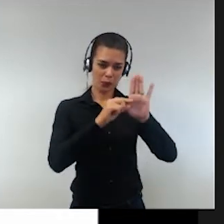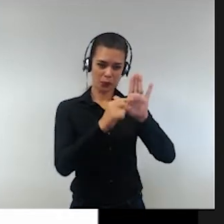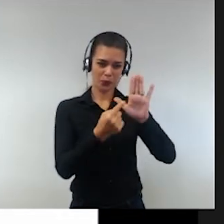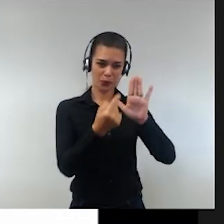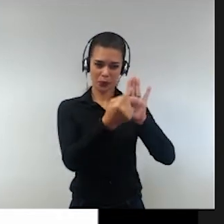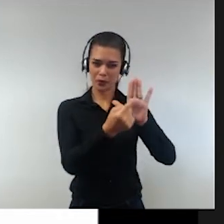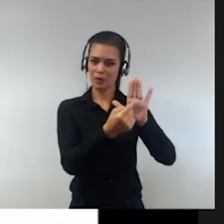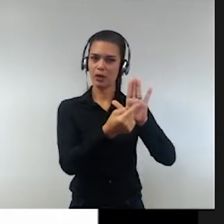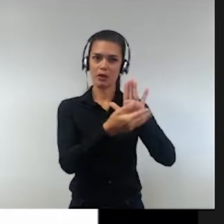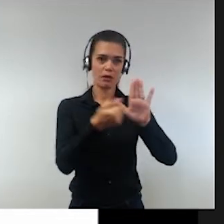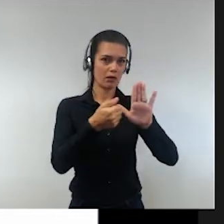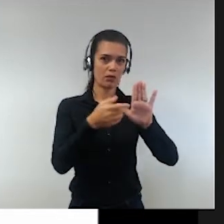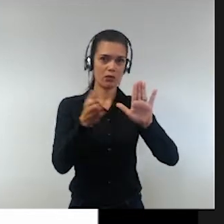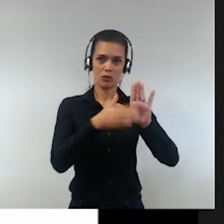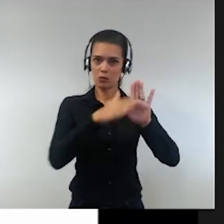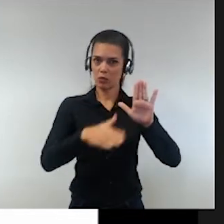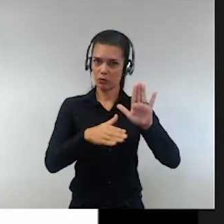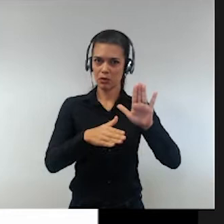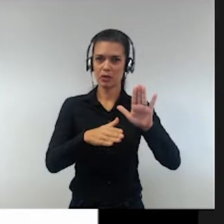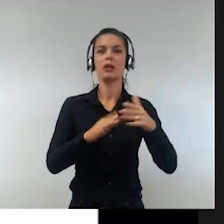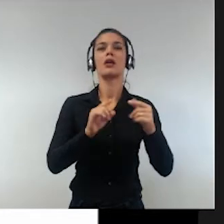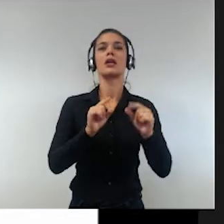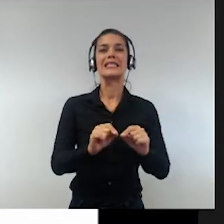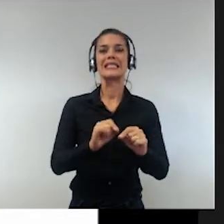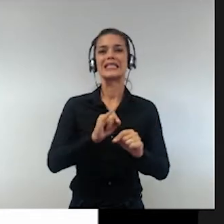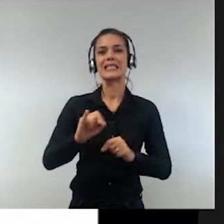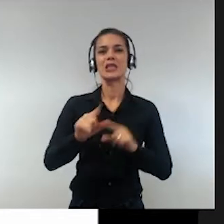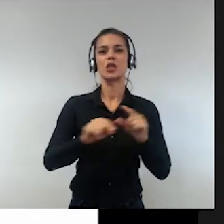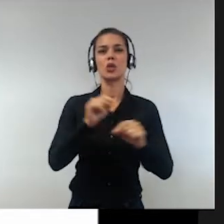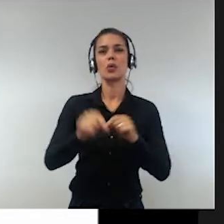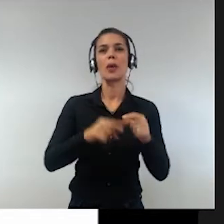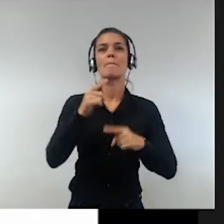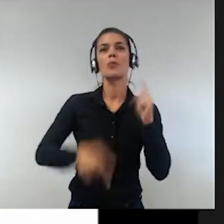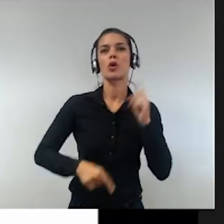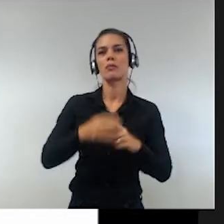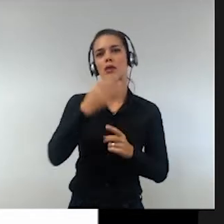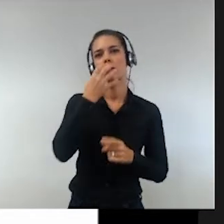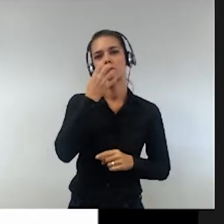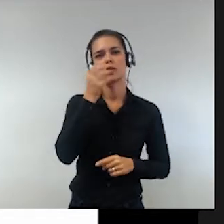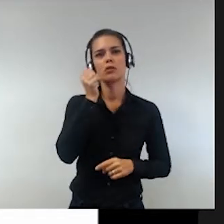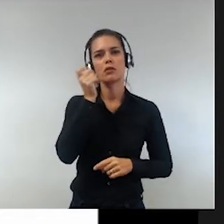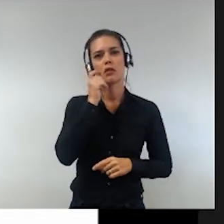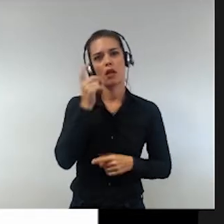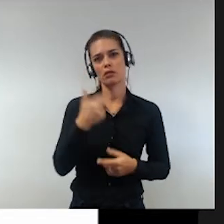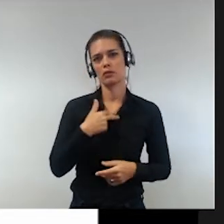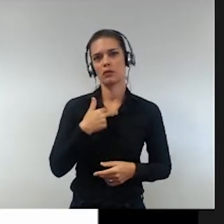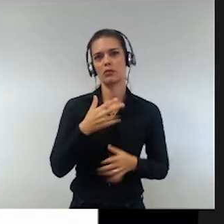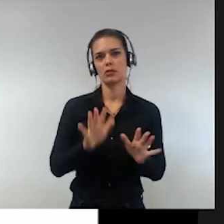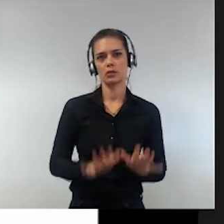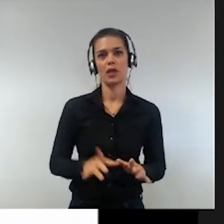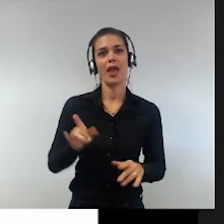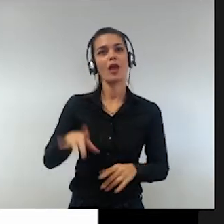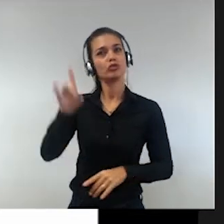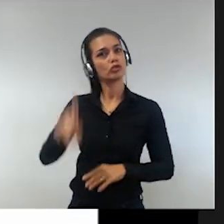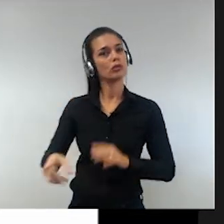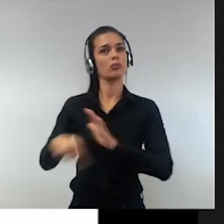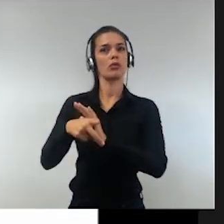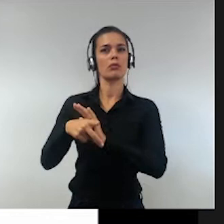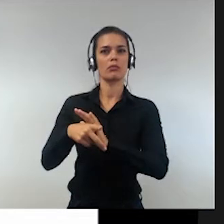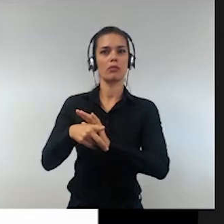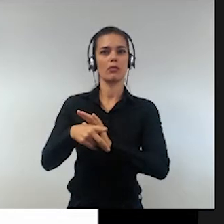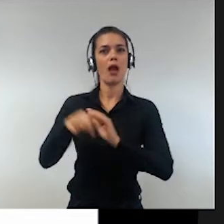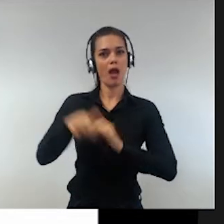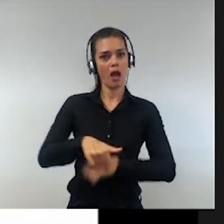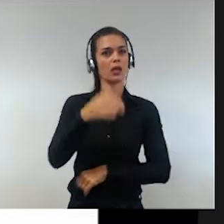caráter normal de cães e gatos no seu apartamento. Nós temos lá, por isso eu falei antes do direito de propriedade. Então não pode, eu digo isso, gente, porque eu recebo muitas queixas aqui